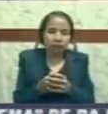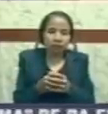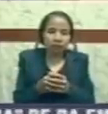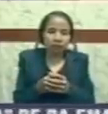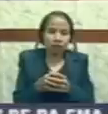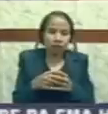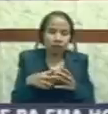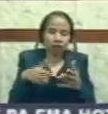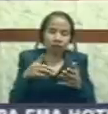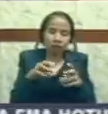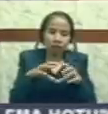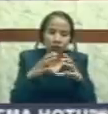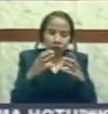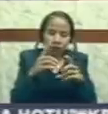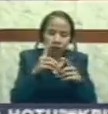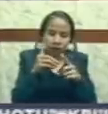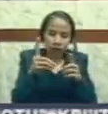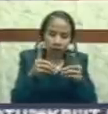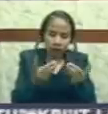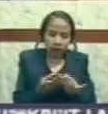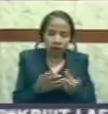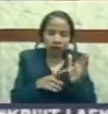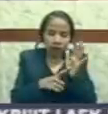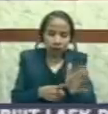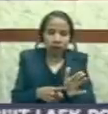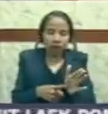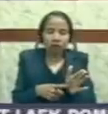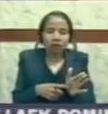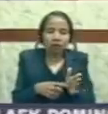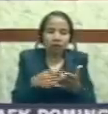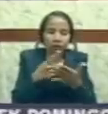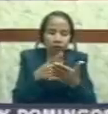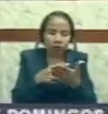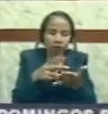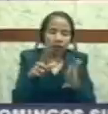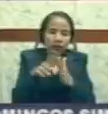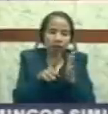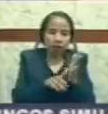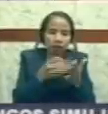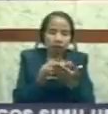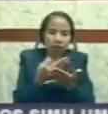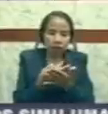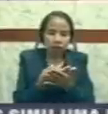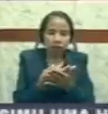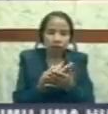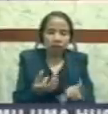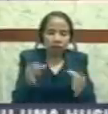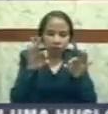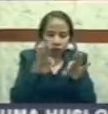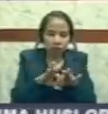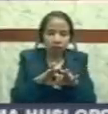ao nível da direção, como vem sendo apresentada até aqui em todas as propostas de lei orçamentais, é essencial neste ano